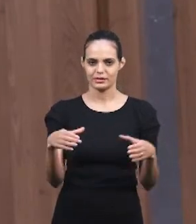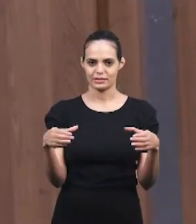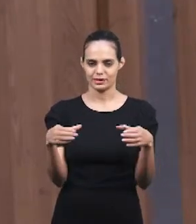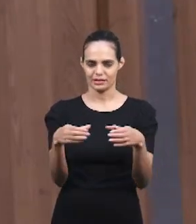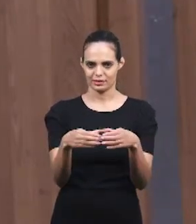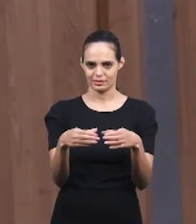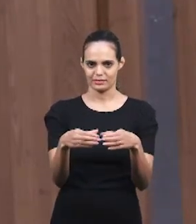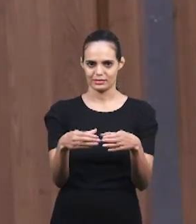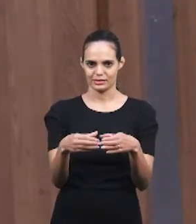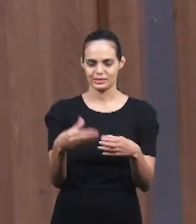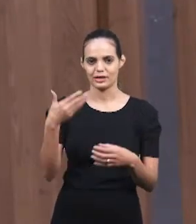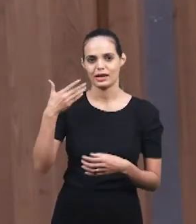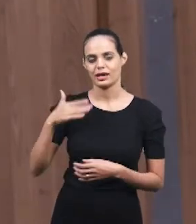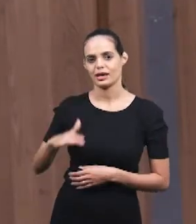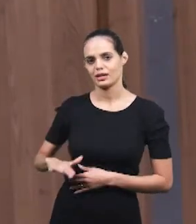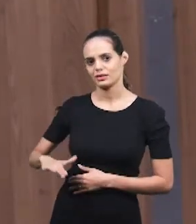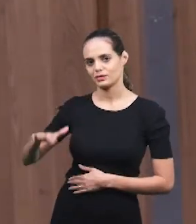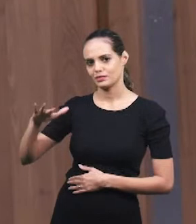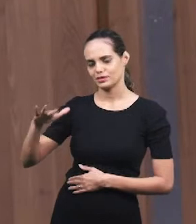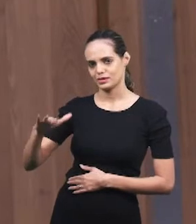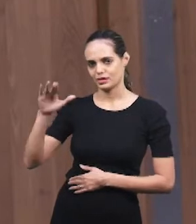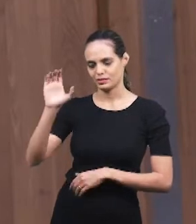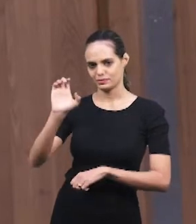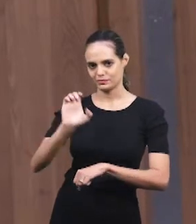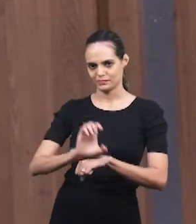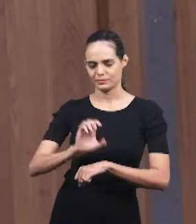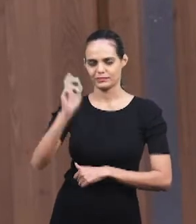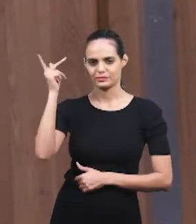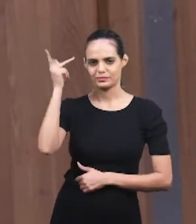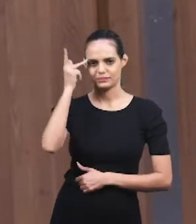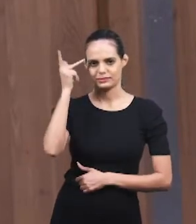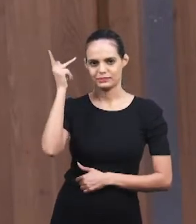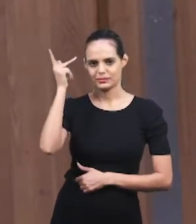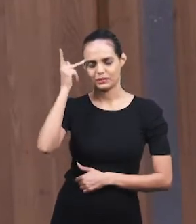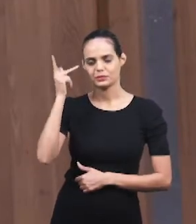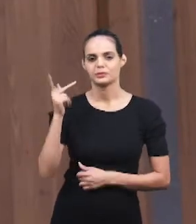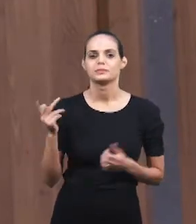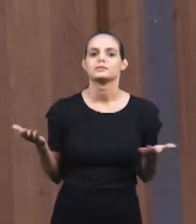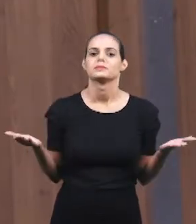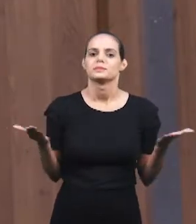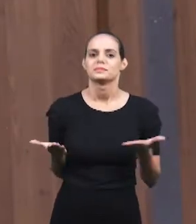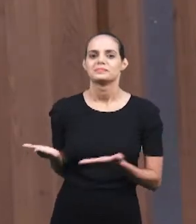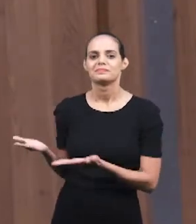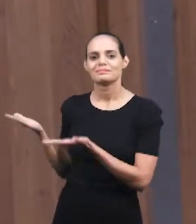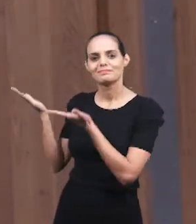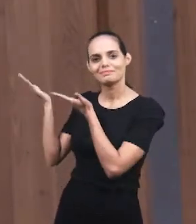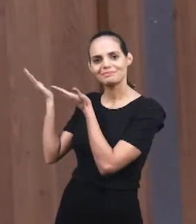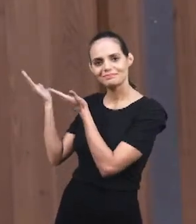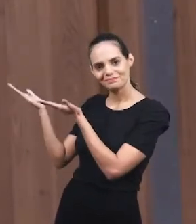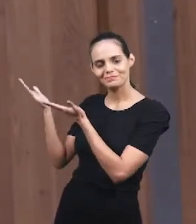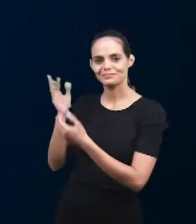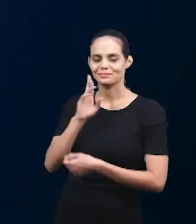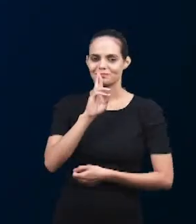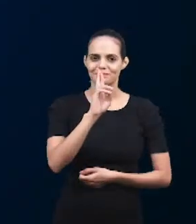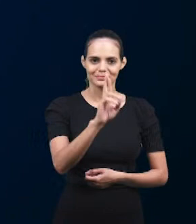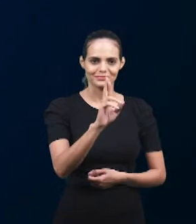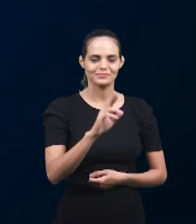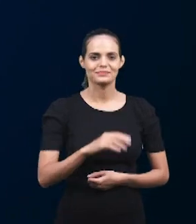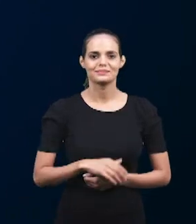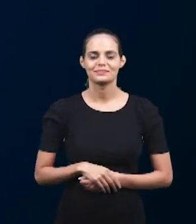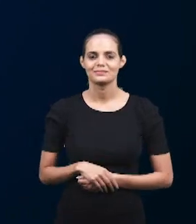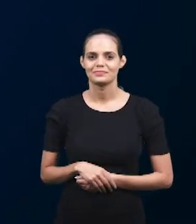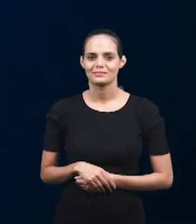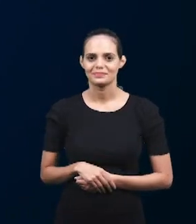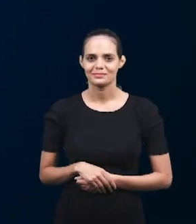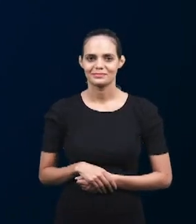em São Paulo, na capital, no estado de São Paulo. Vamos então ouvir a resposta desses nossos 2 irmãos. A